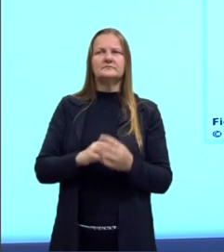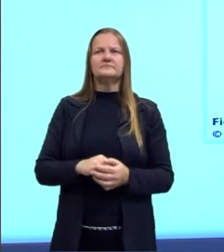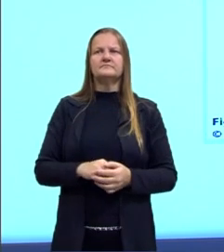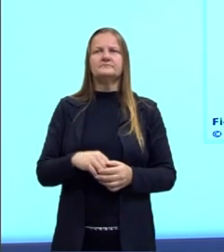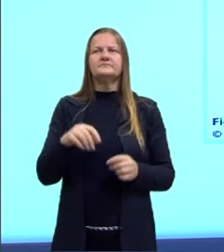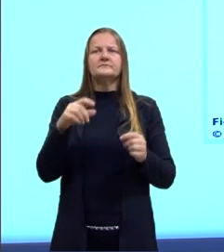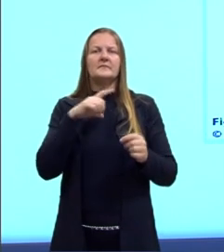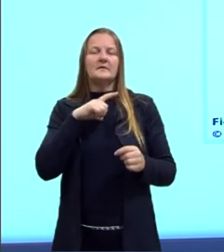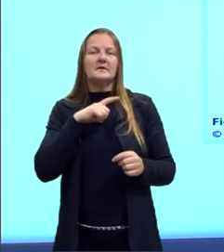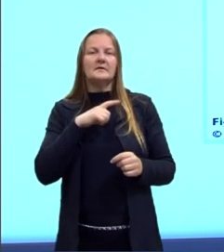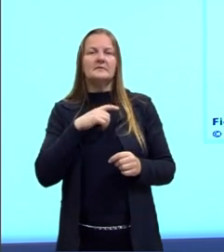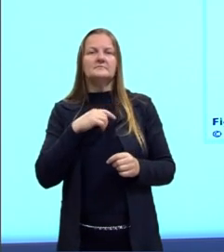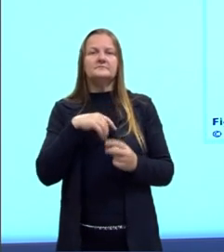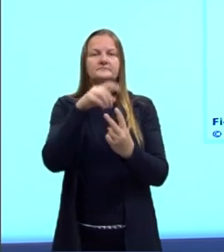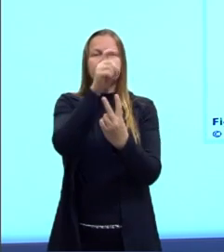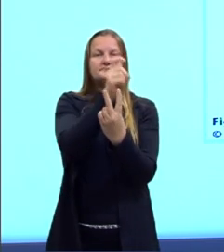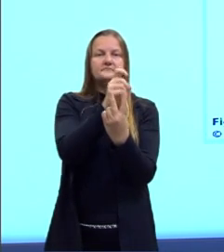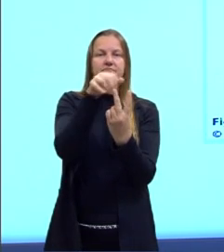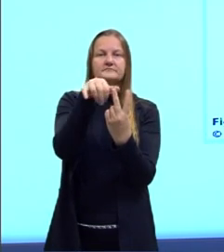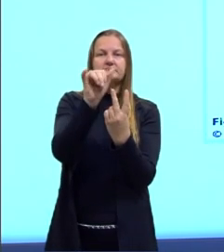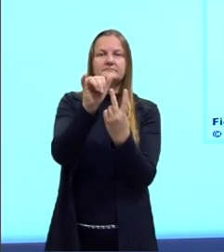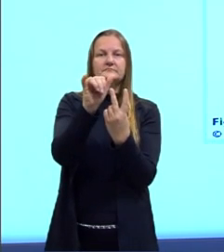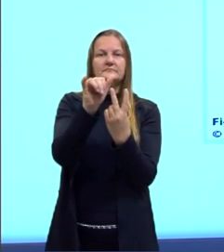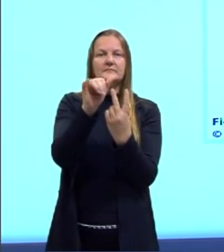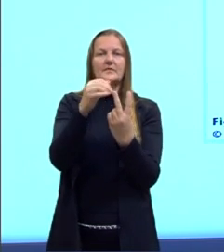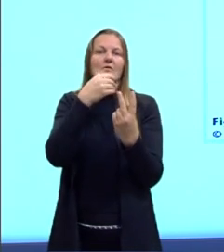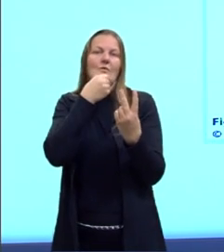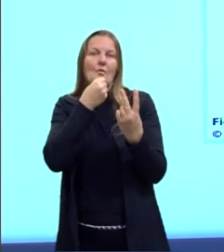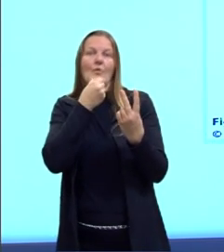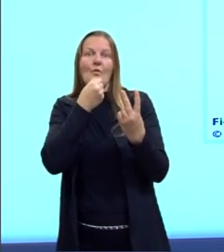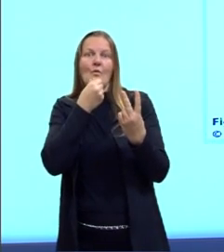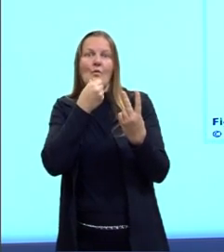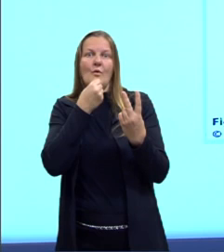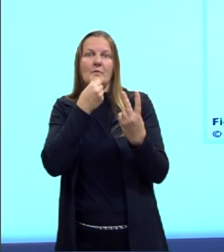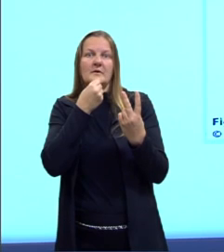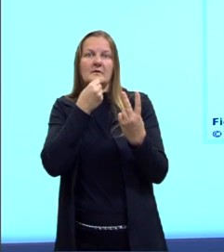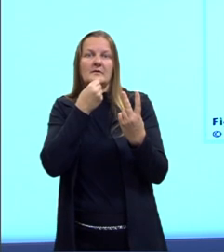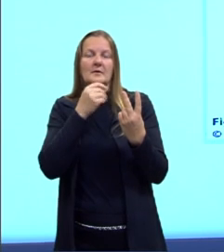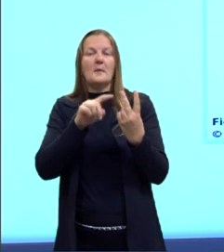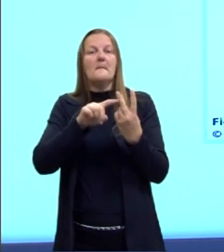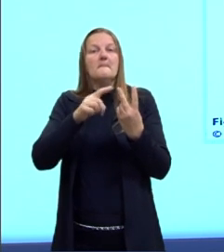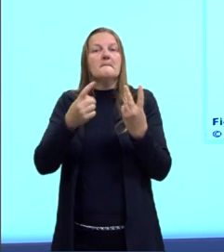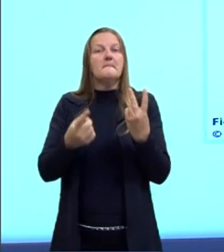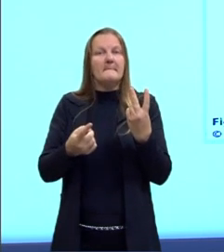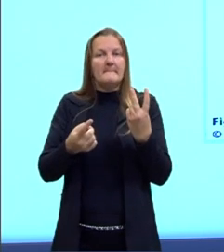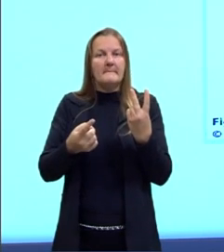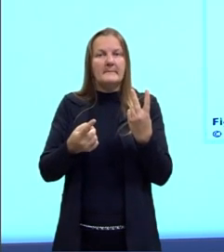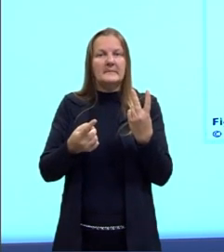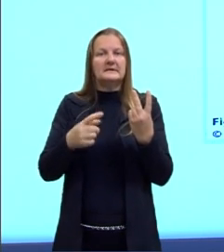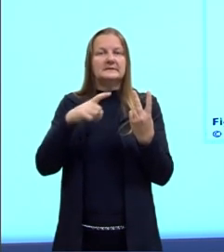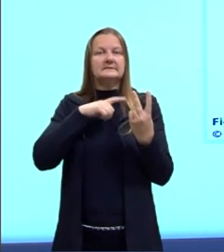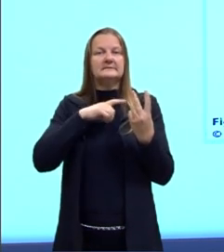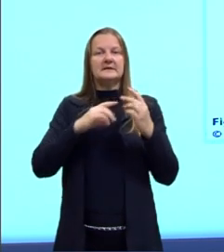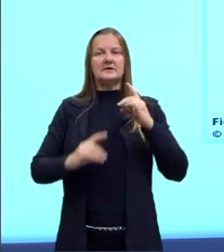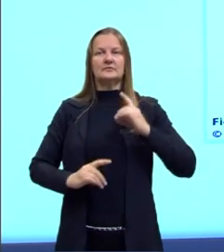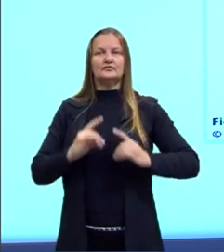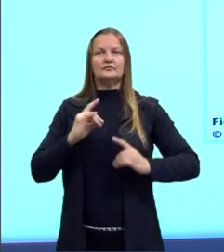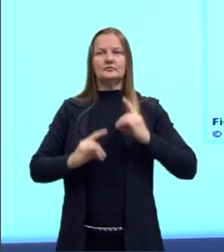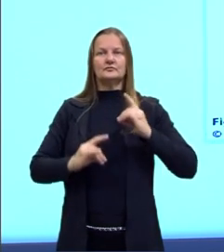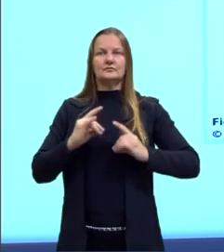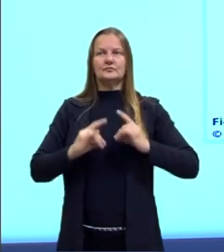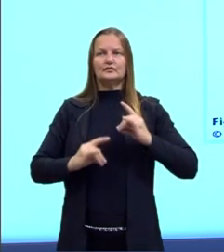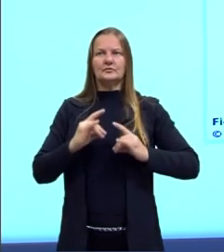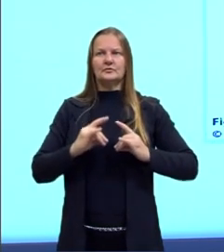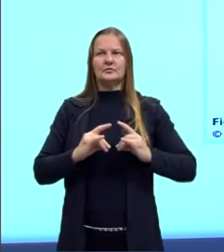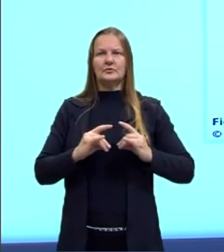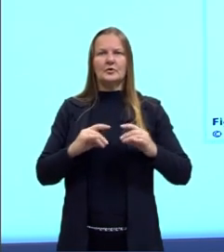esse indivíduo seria né chicito seria o indivíduo do sexo masculino mas ele tá